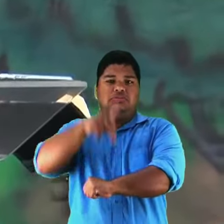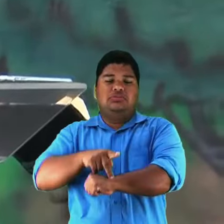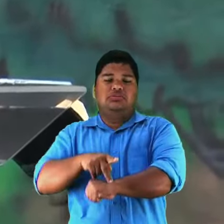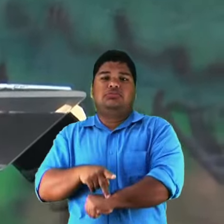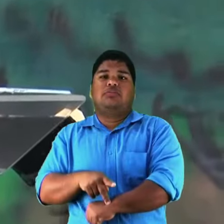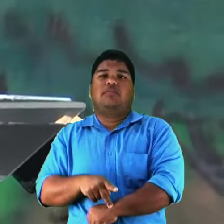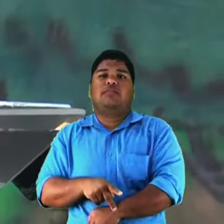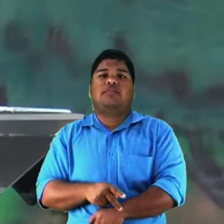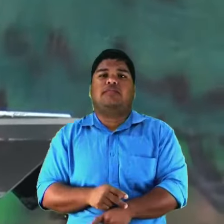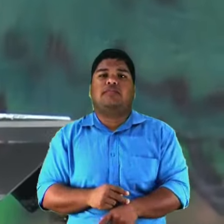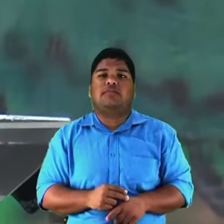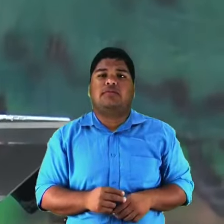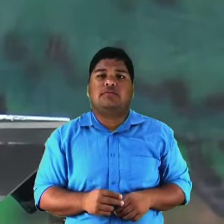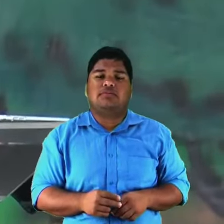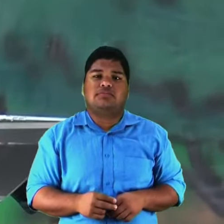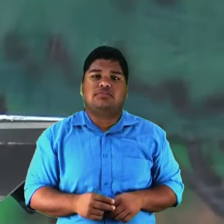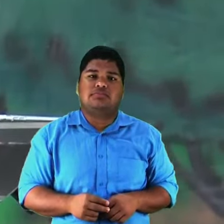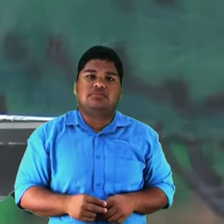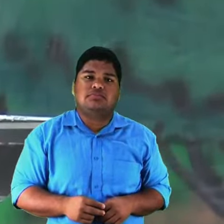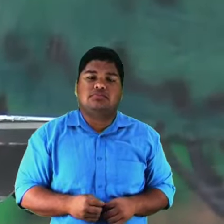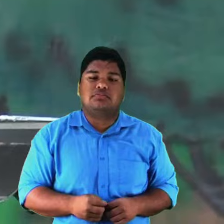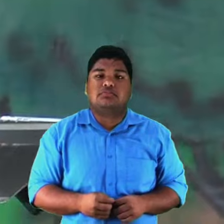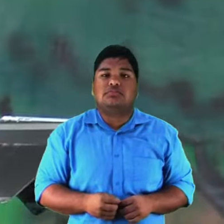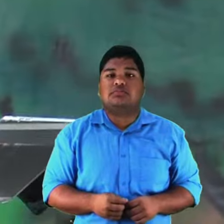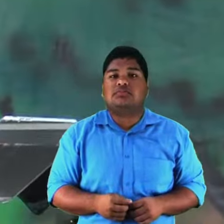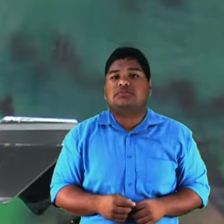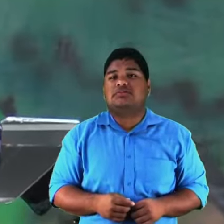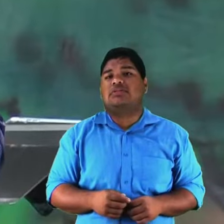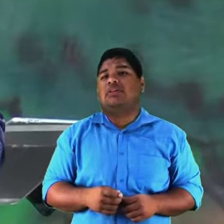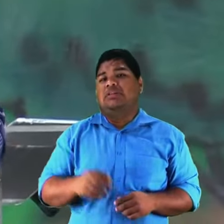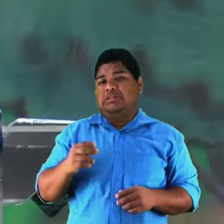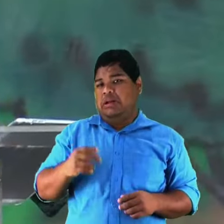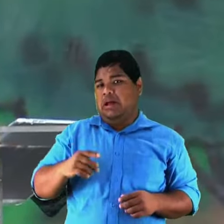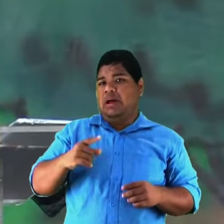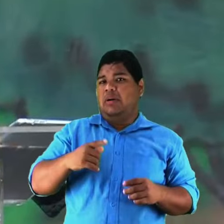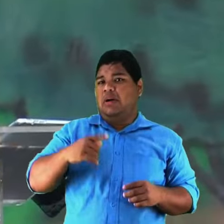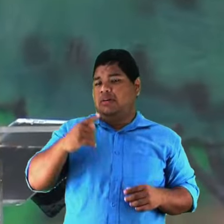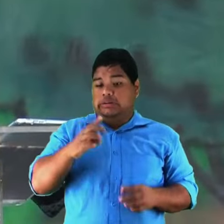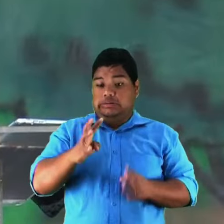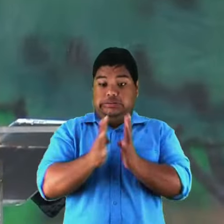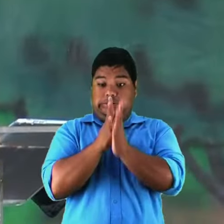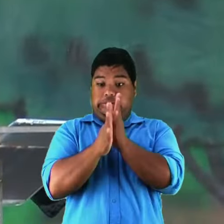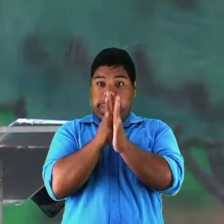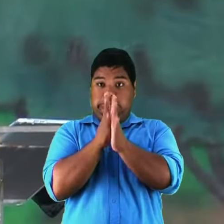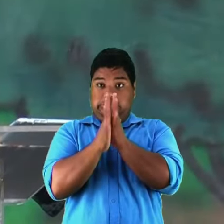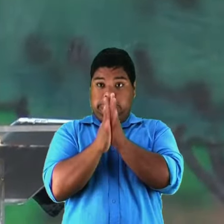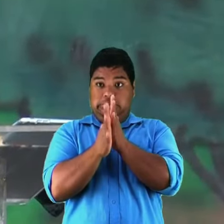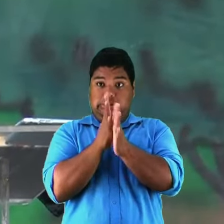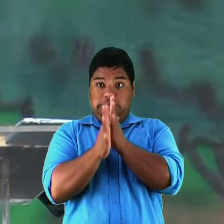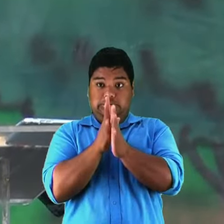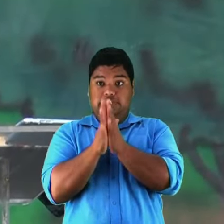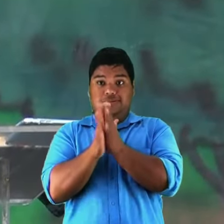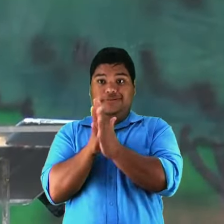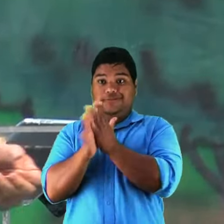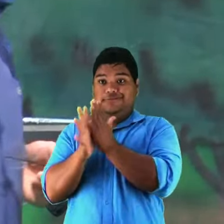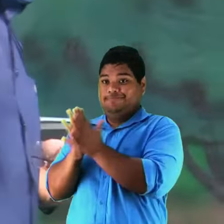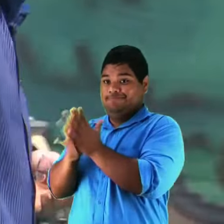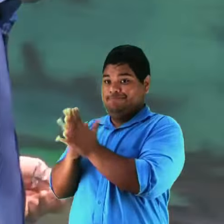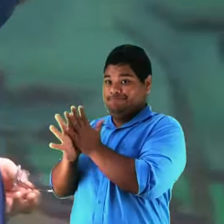centro da cidade, bater perna lá na Eduardo Ribeiro, na Marechal Deodoro,